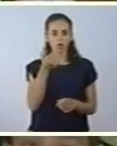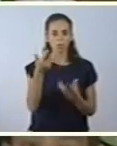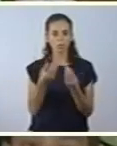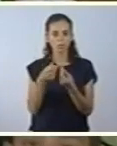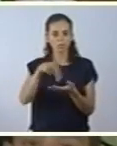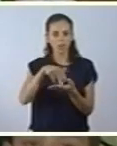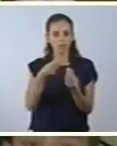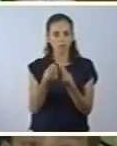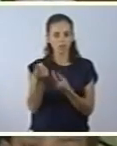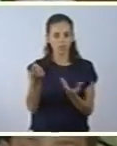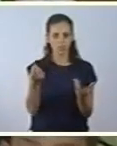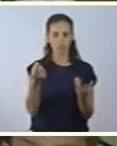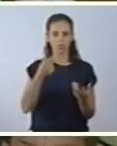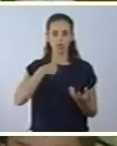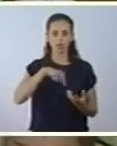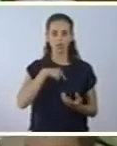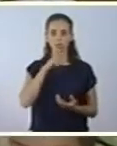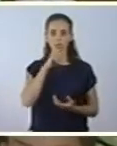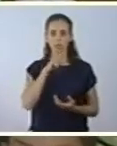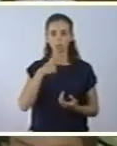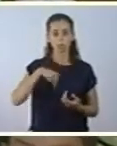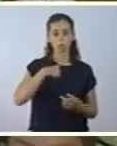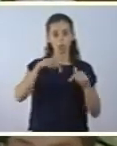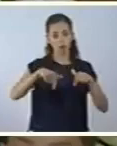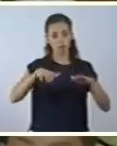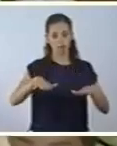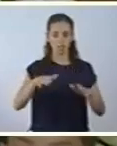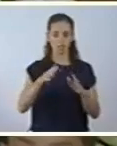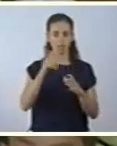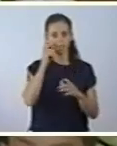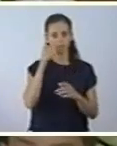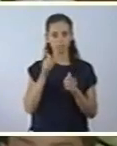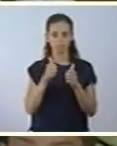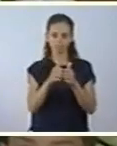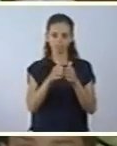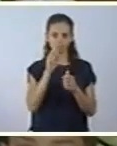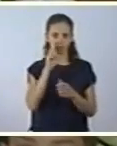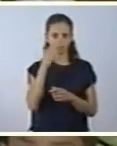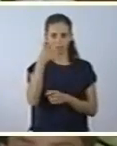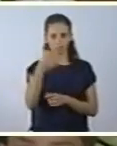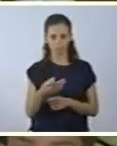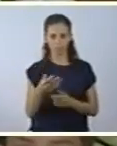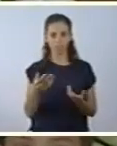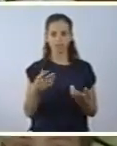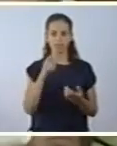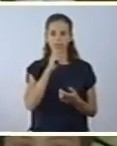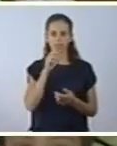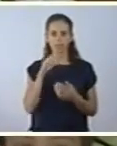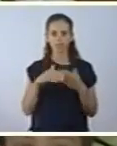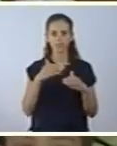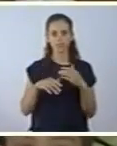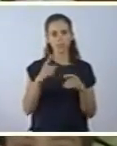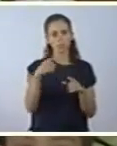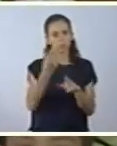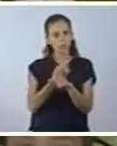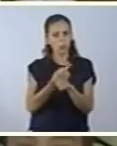aqui. Nós podíamos, nós que aqui estamos, aqueles que nos acompanham pela televisão, podíamos ter feito outra